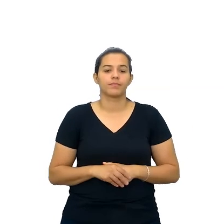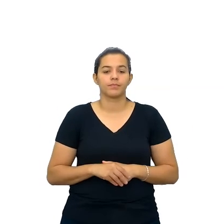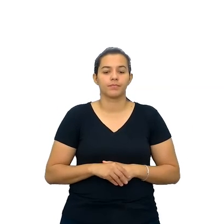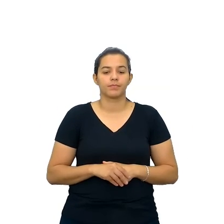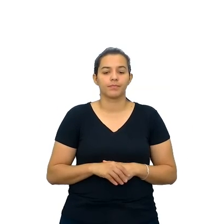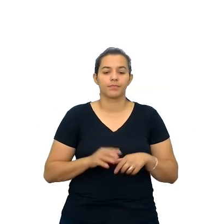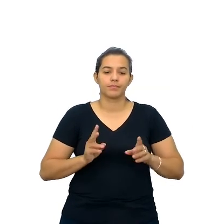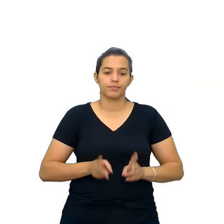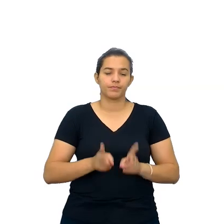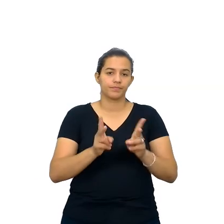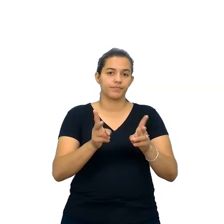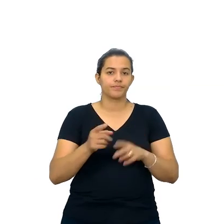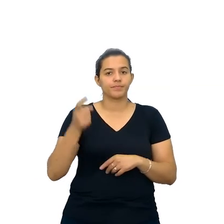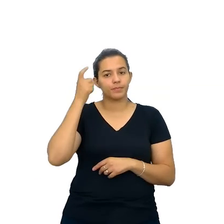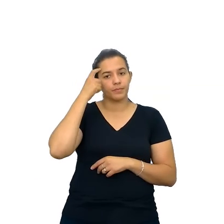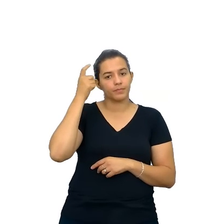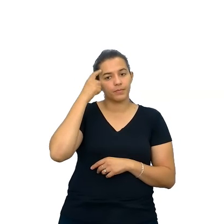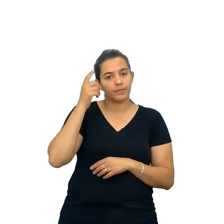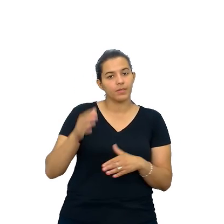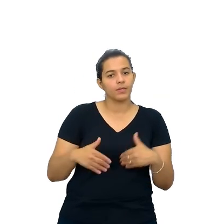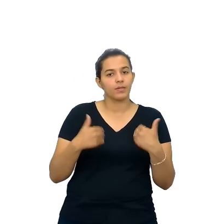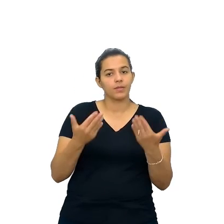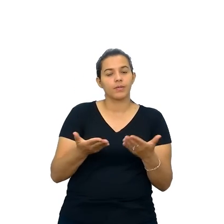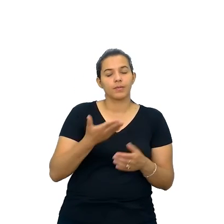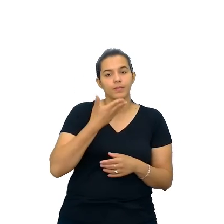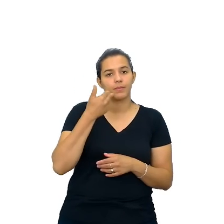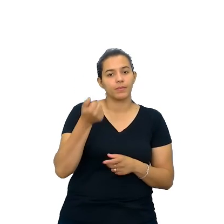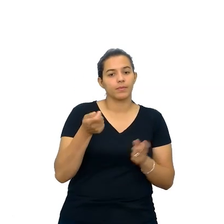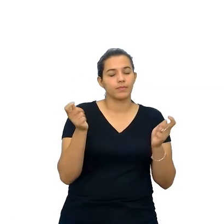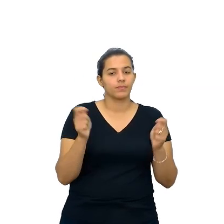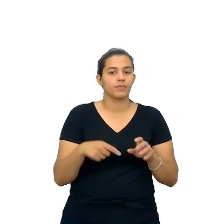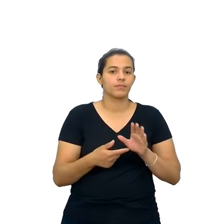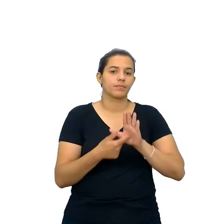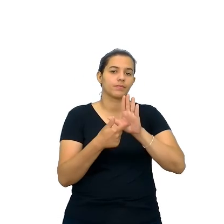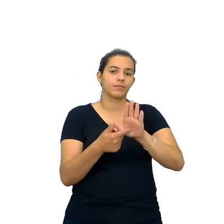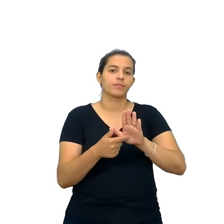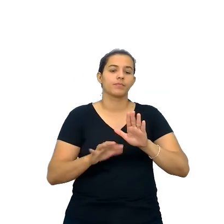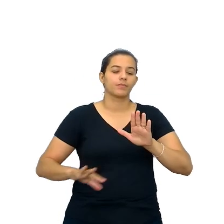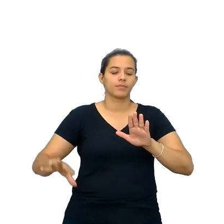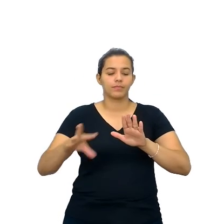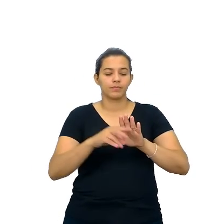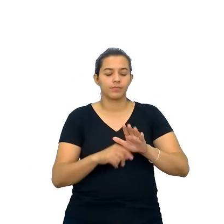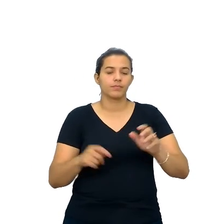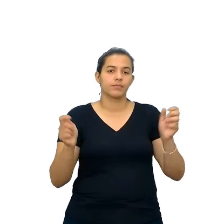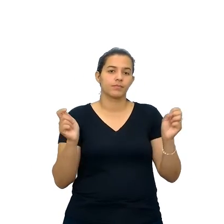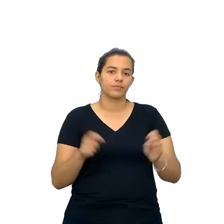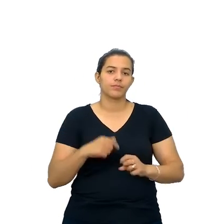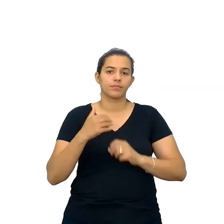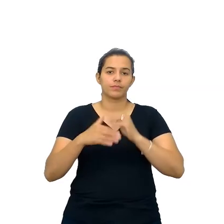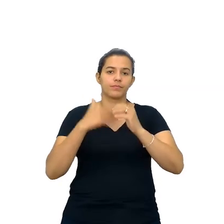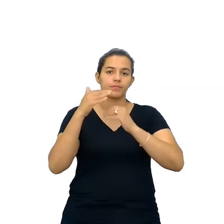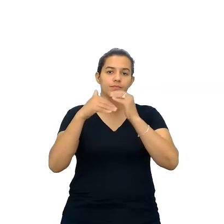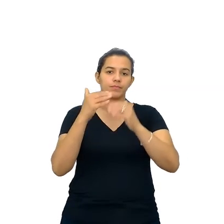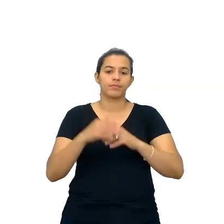e sempre pensando em quais parâmetros, né, que servem de referência para o nosso